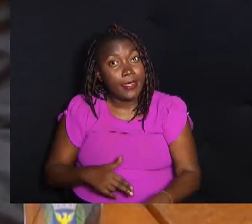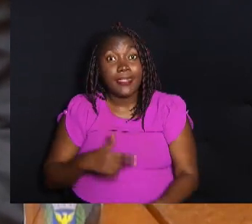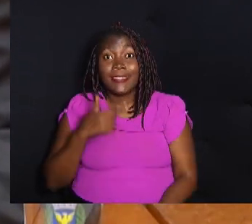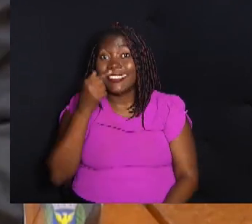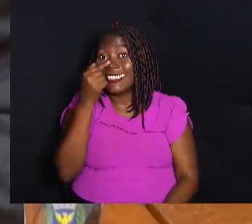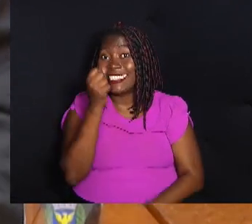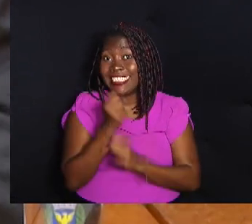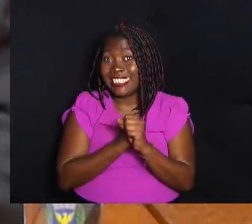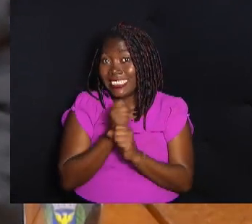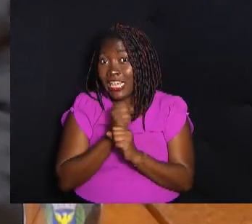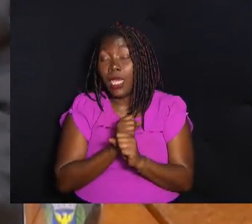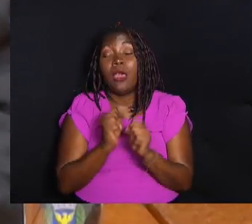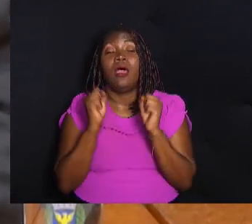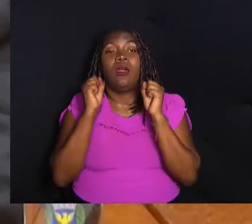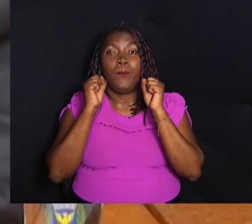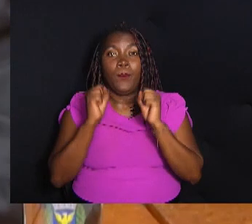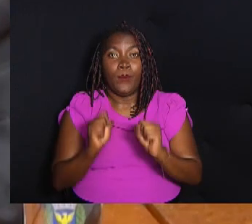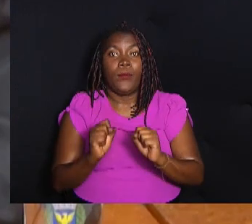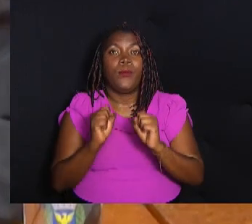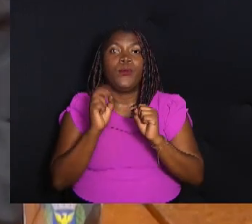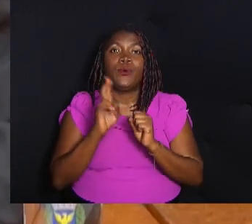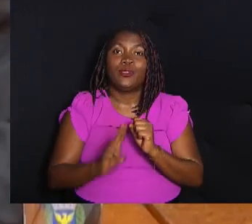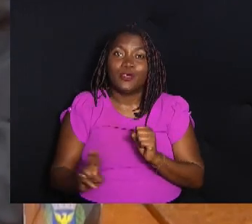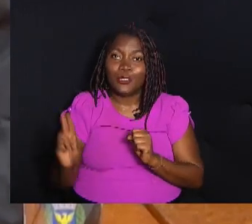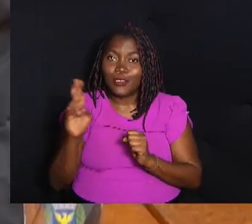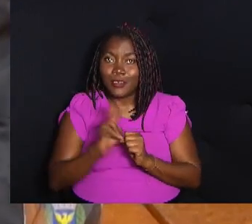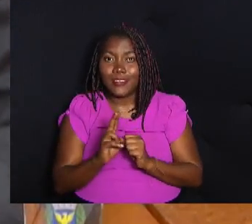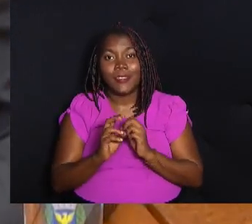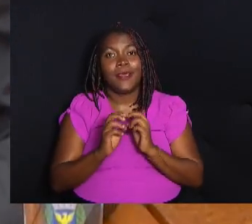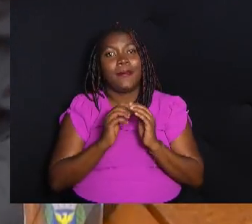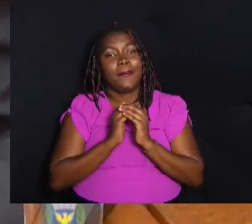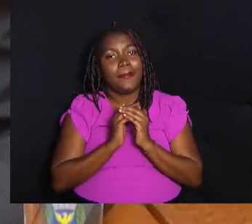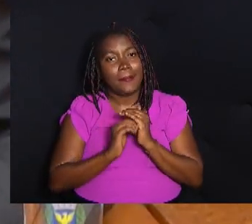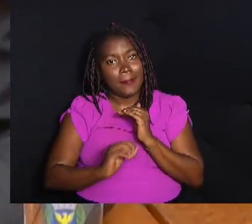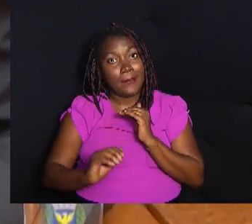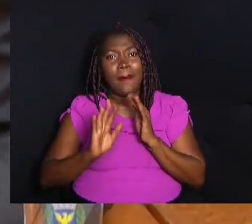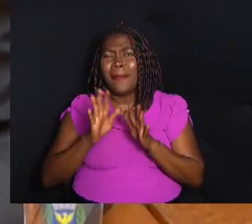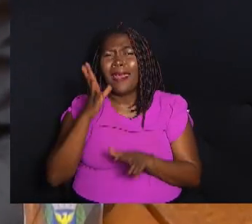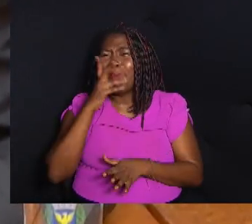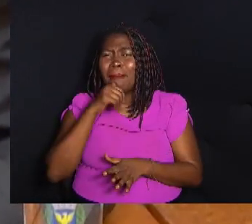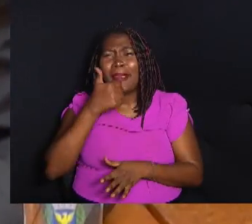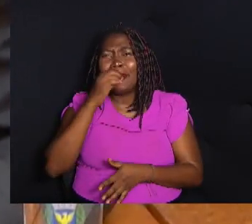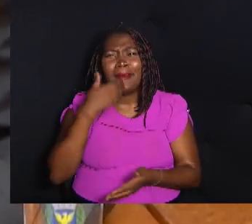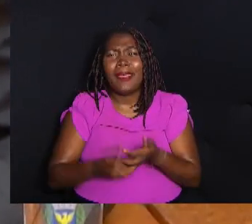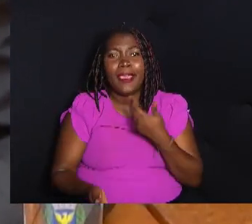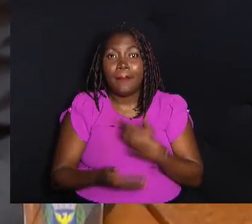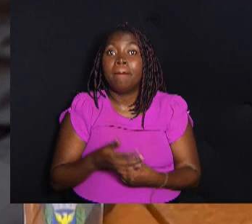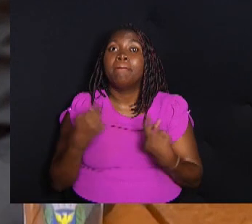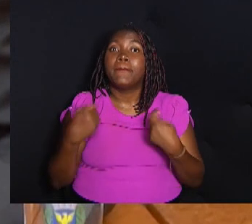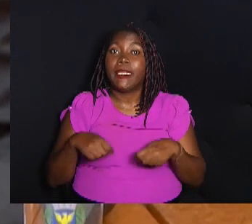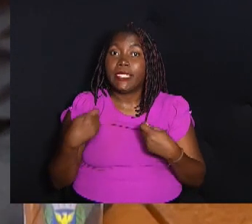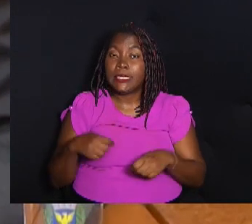anos poderíamos eh utilizar o tem Metropolitano Mas que que demore 10 precisa começar